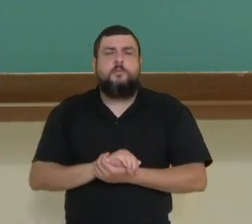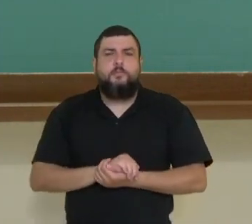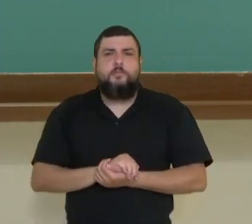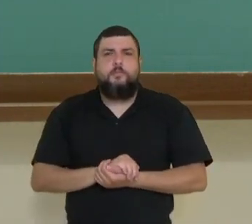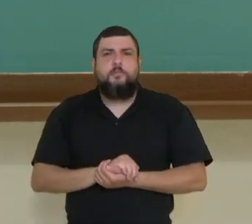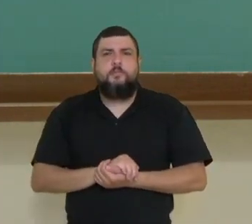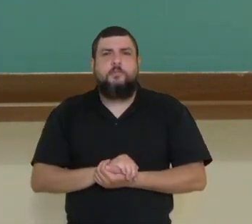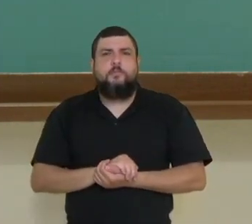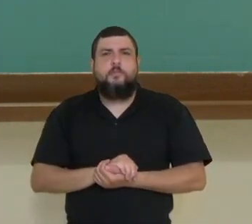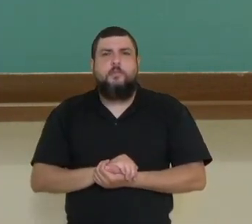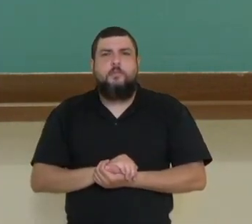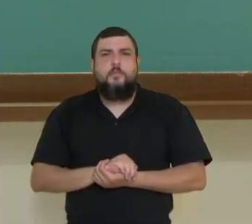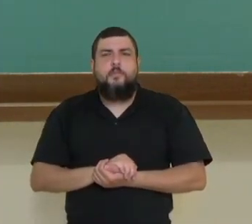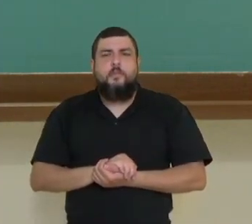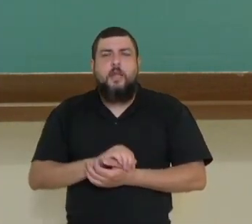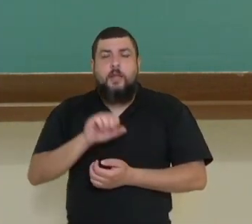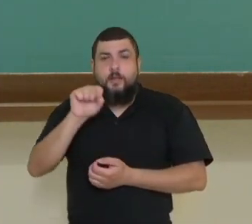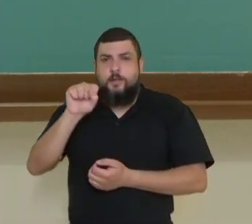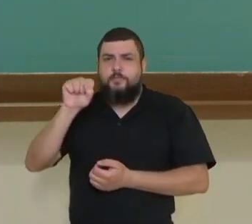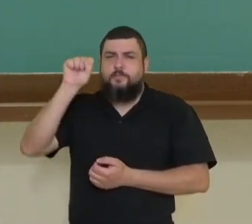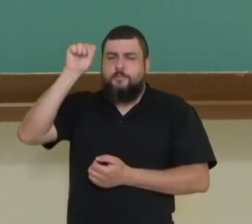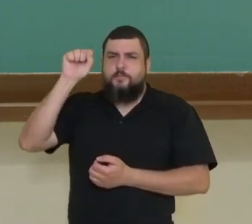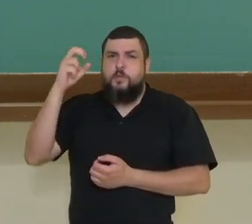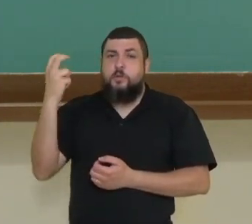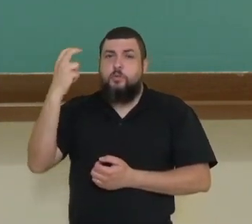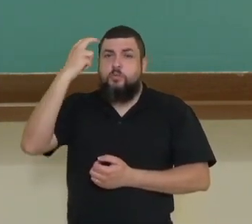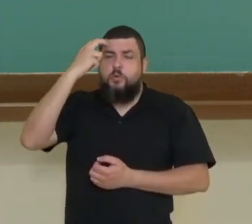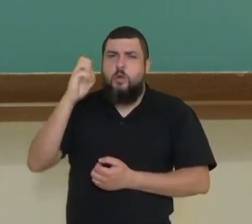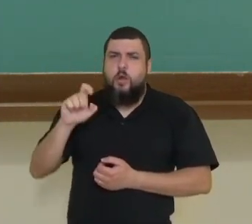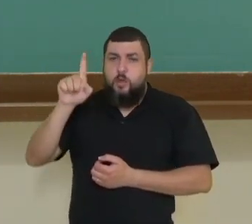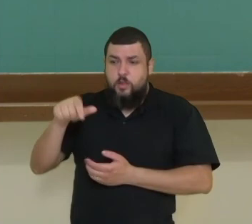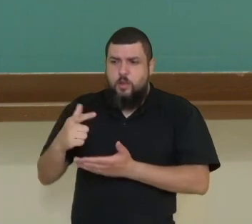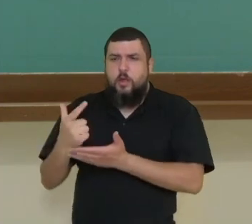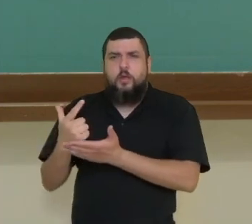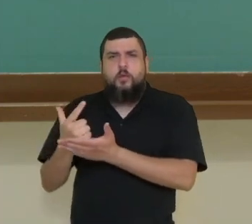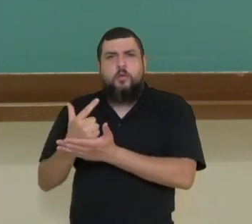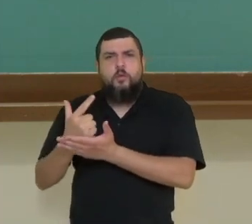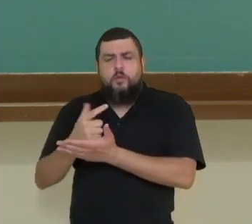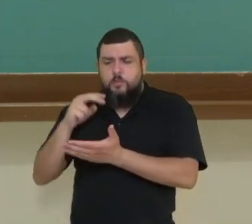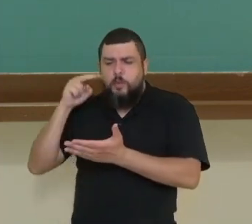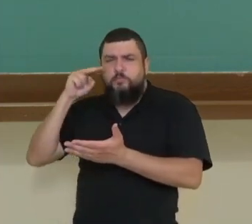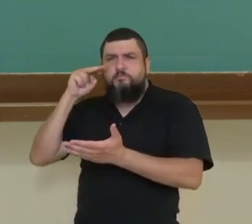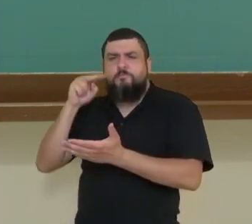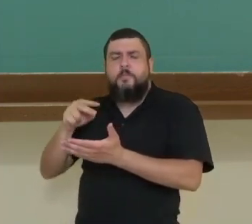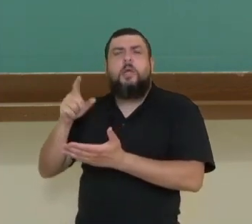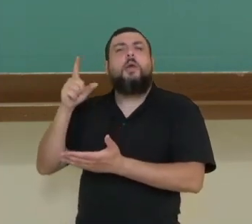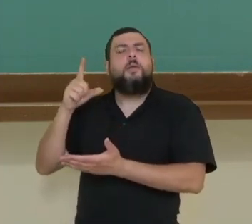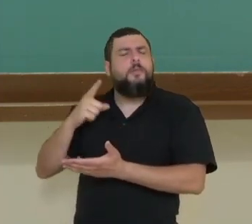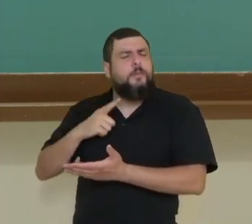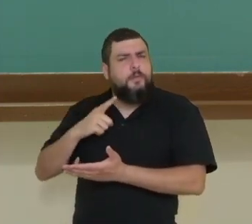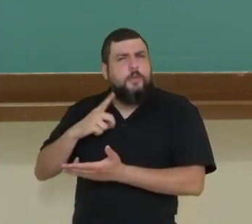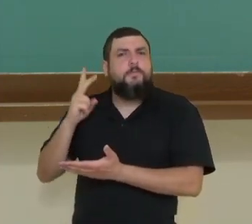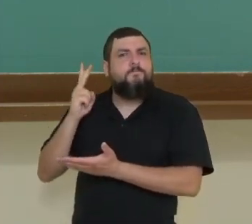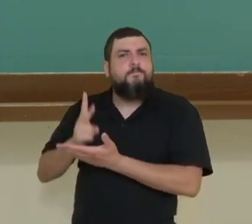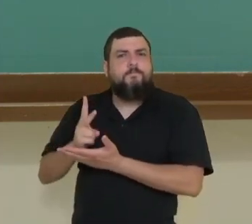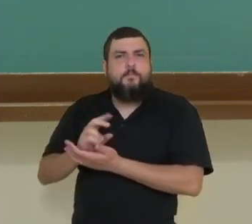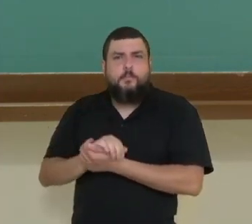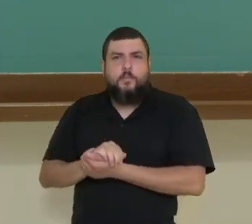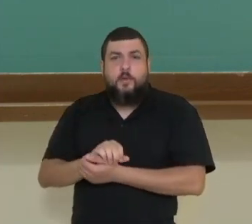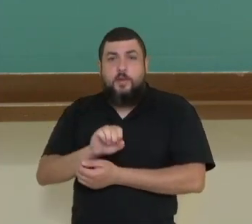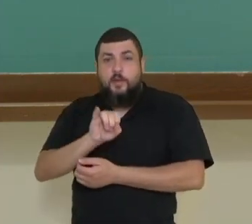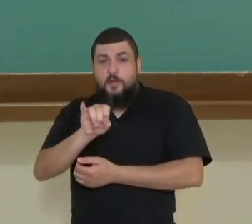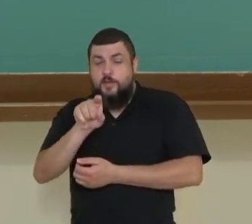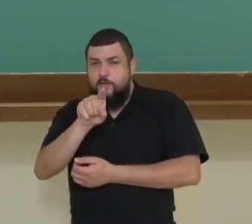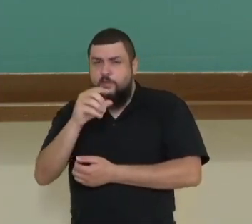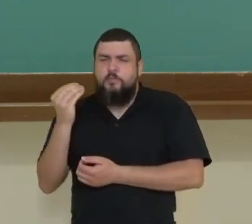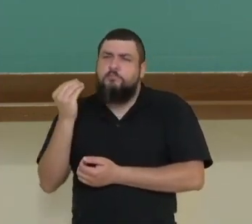resistência cultural é bem nítida em todas as obras. Se você tiver a oportunidade de ler mais romances do Mia Couto,